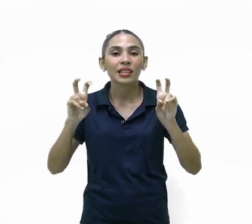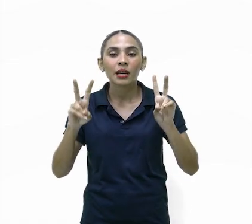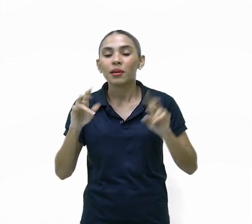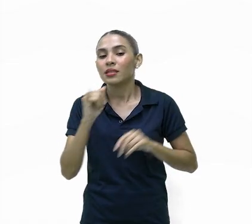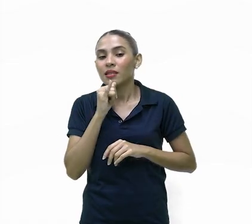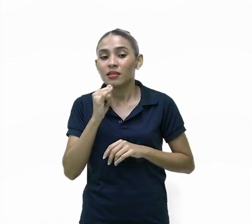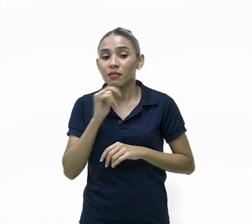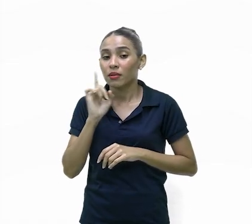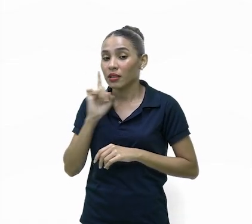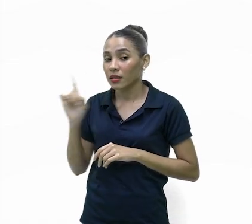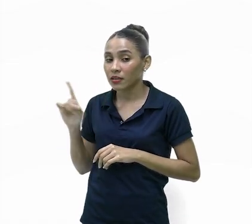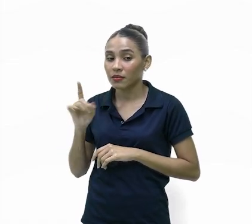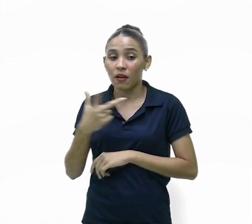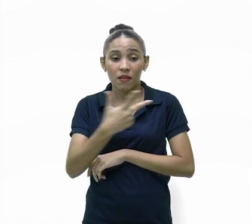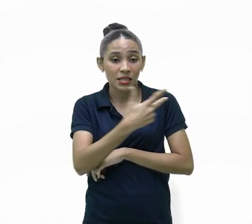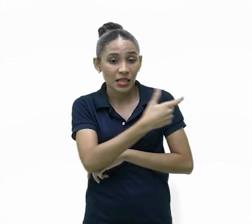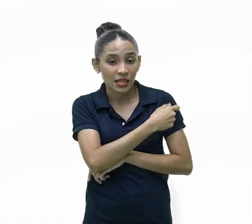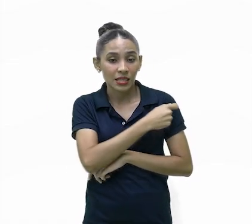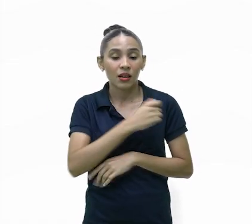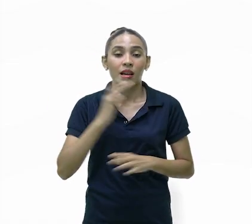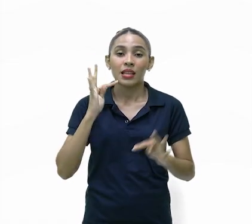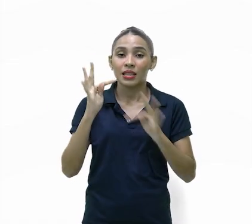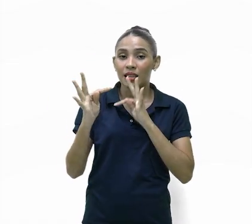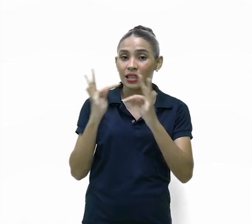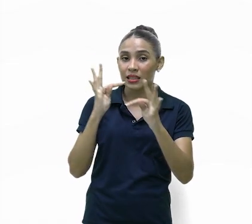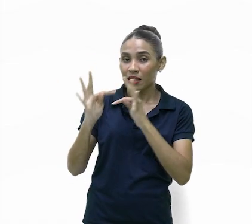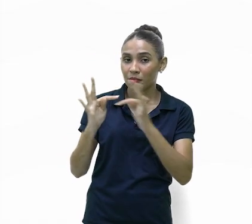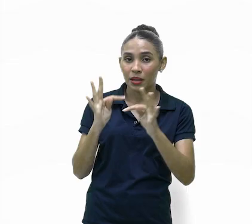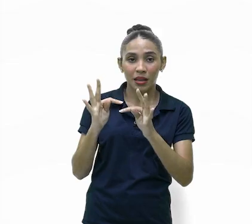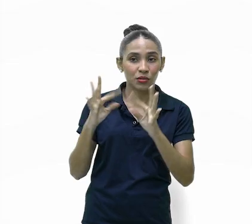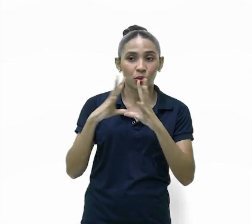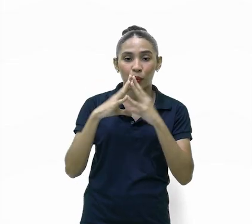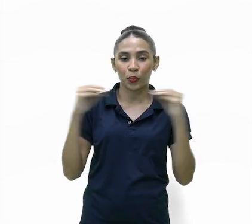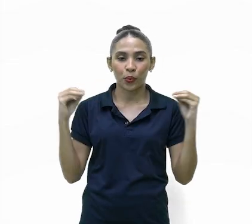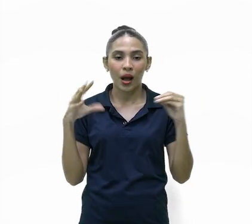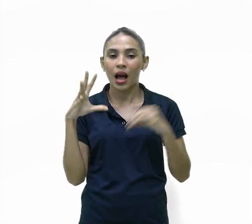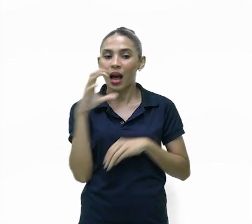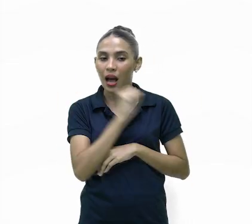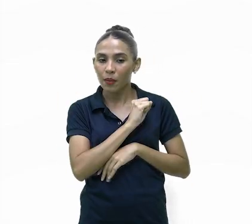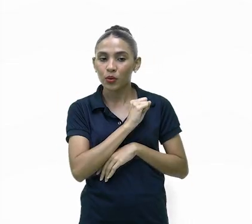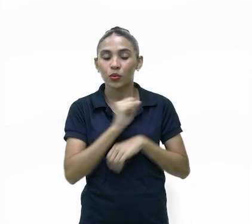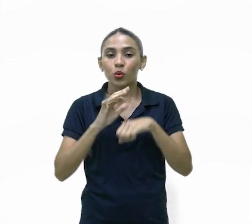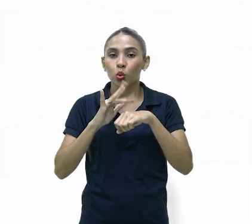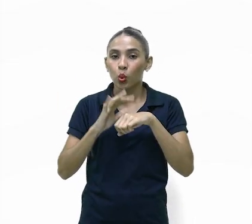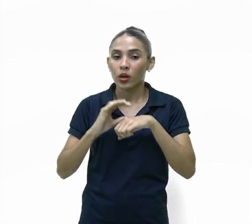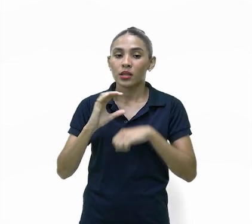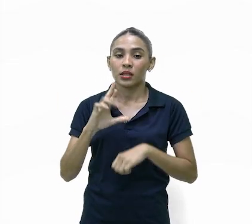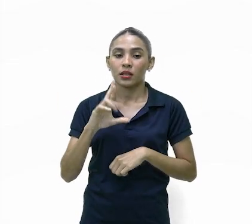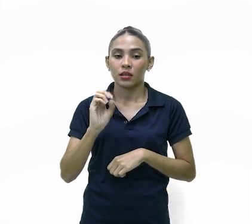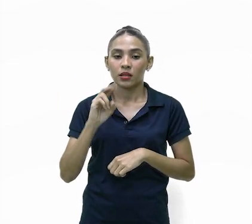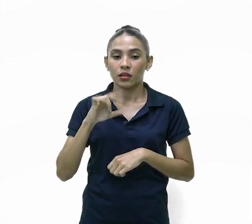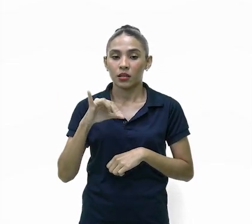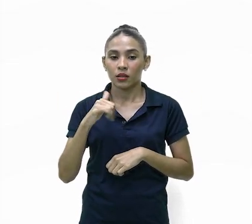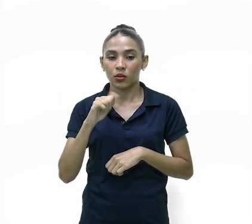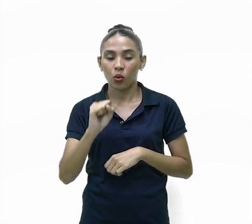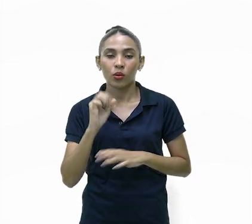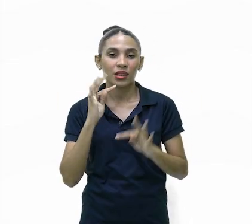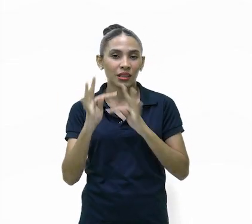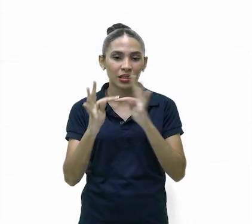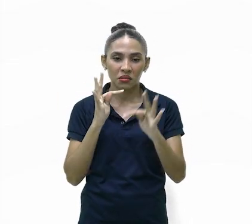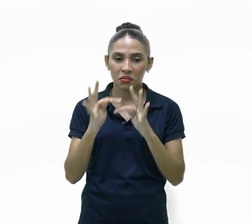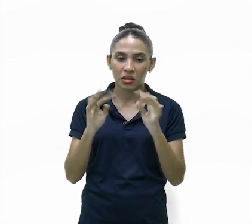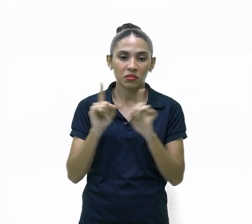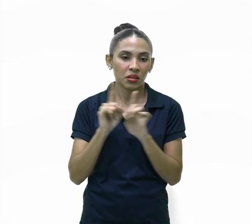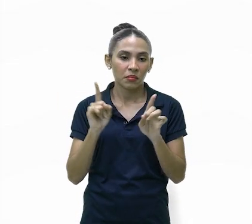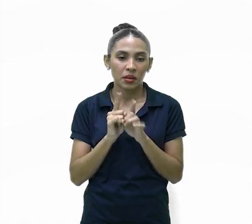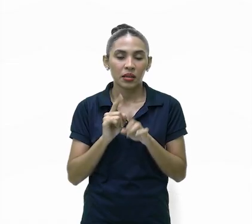principalmente nesses temas: a vacinação, a tratamentos milagrosos, né, algum tratamento com doença